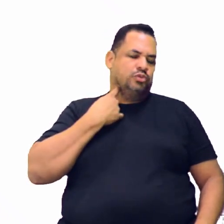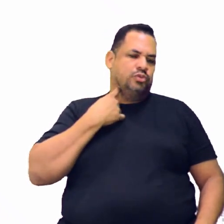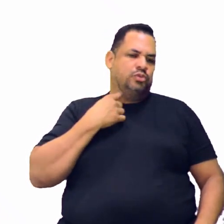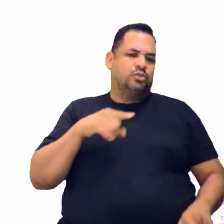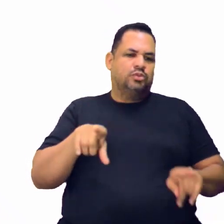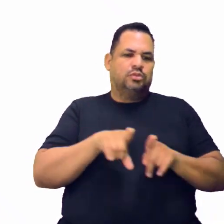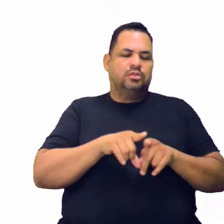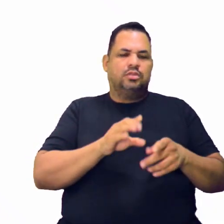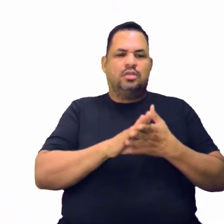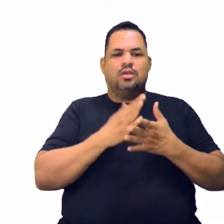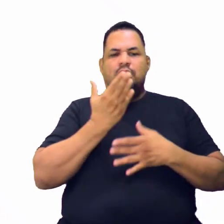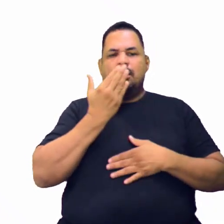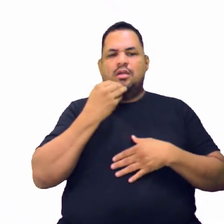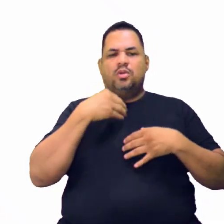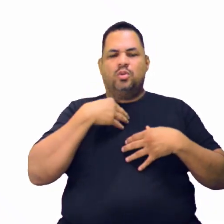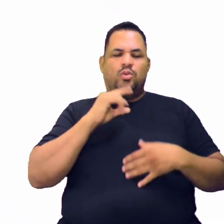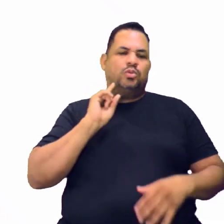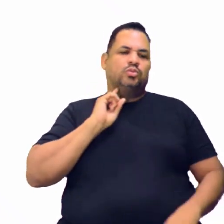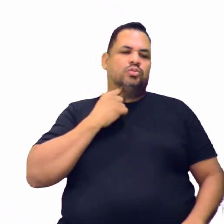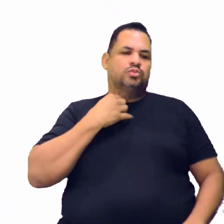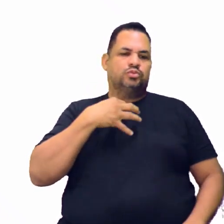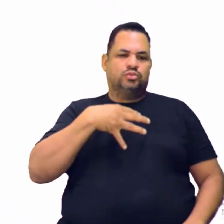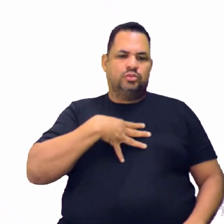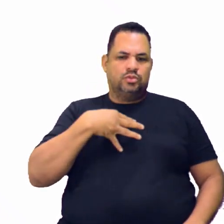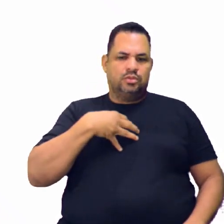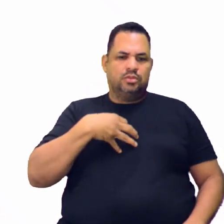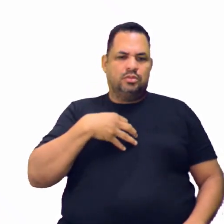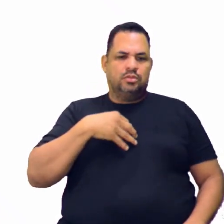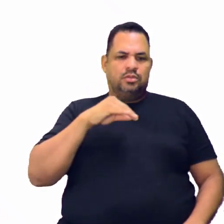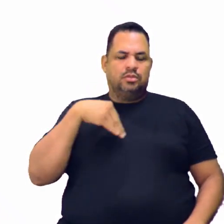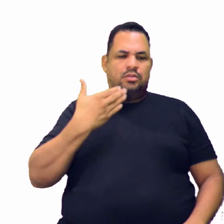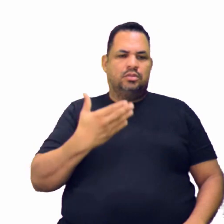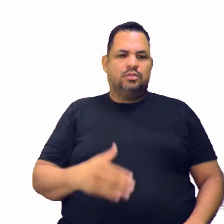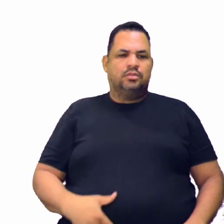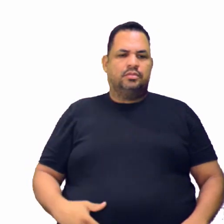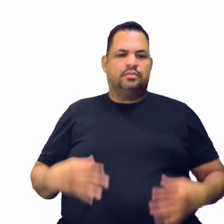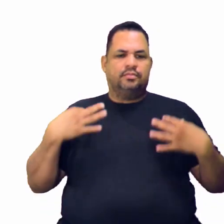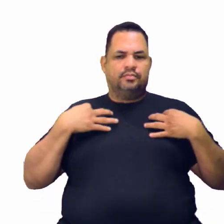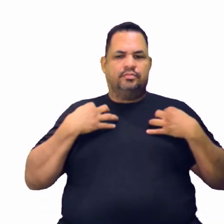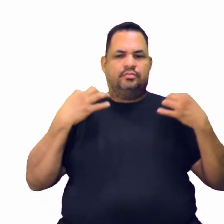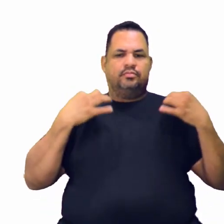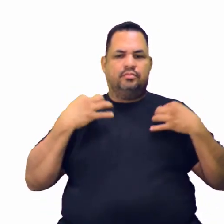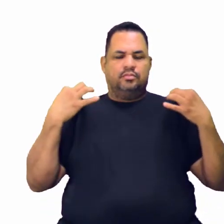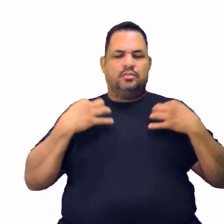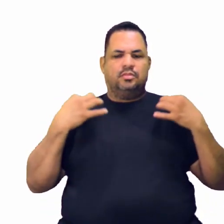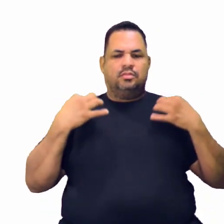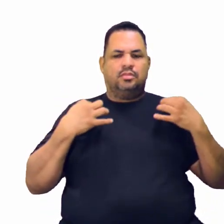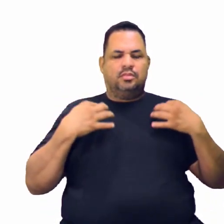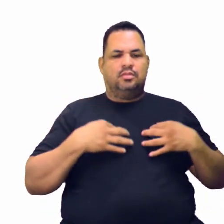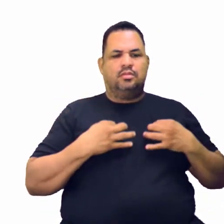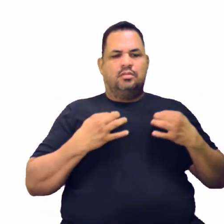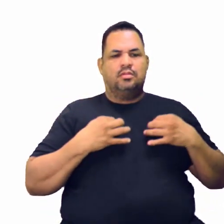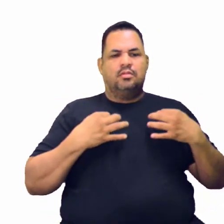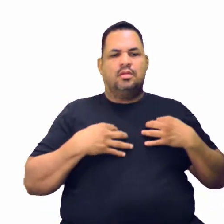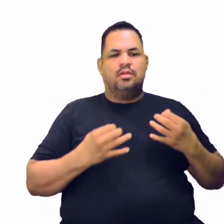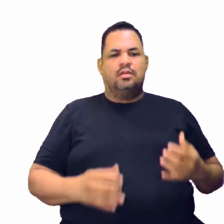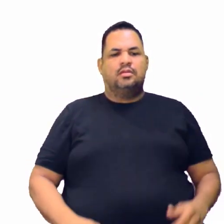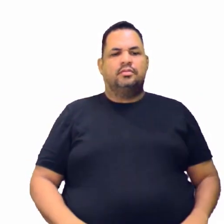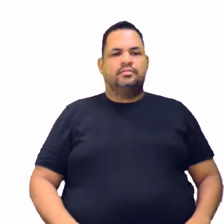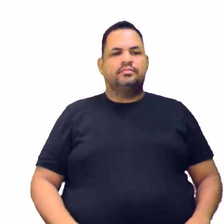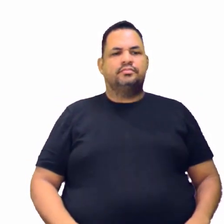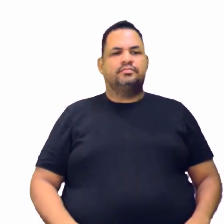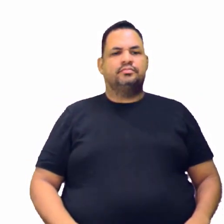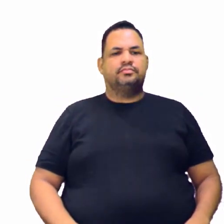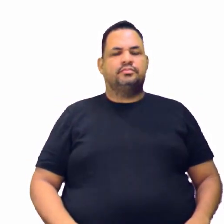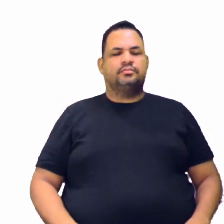o alimento também sujou a camisa. Camisa é uma peça do vestuário, então é uma roupa.